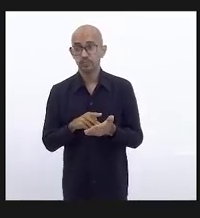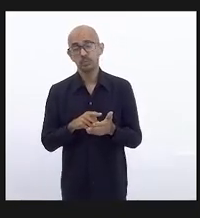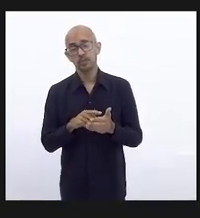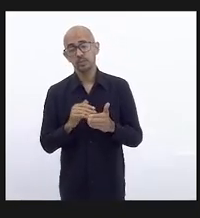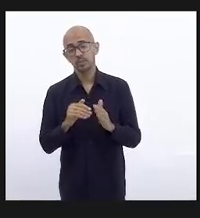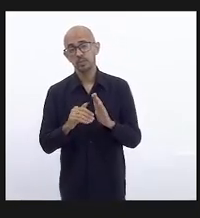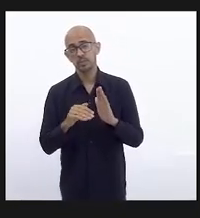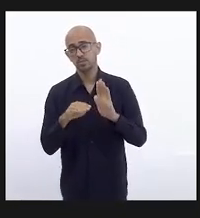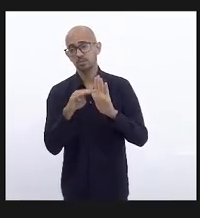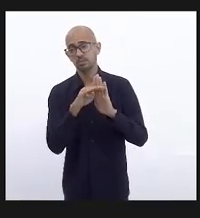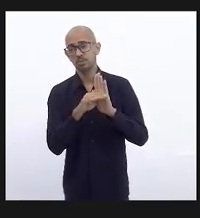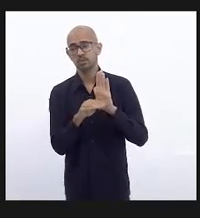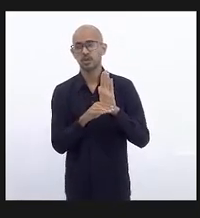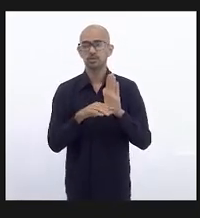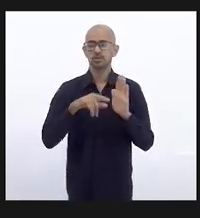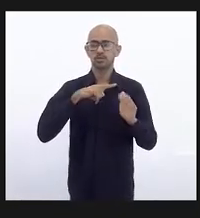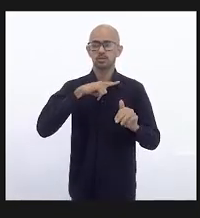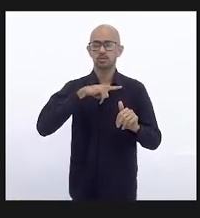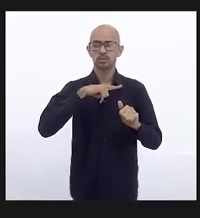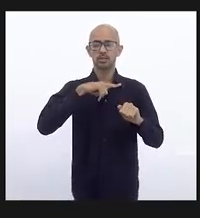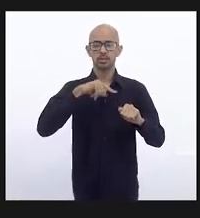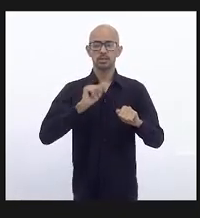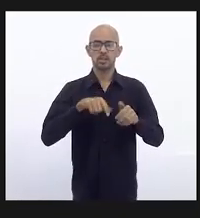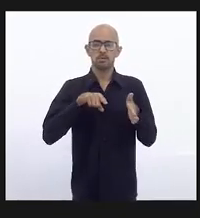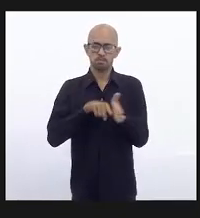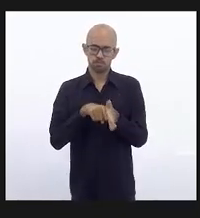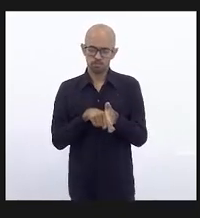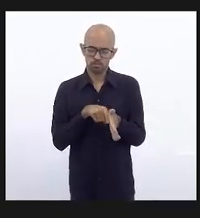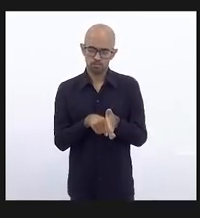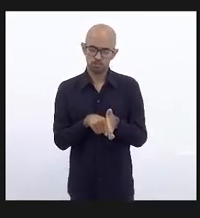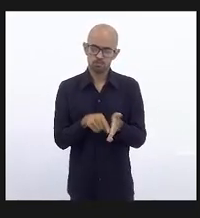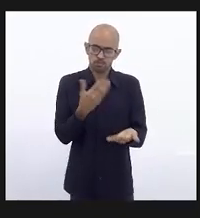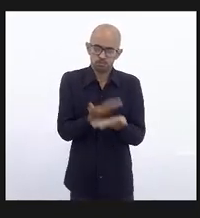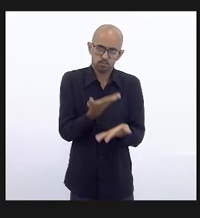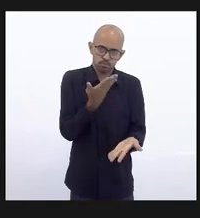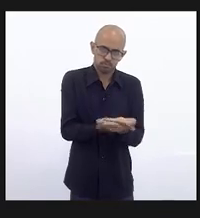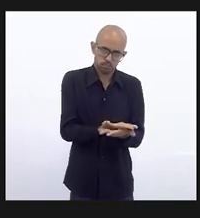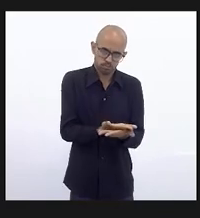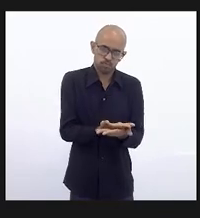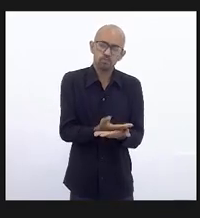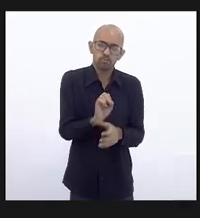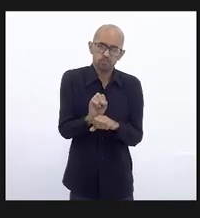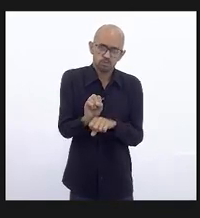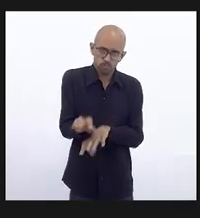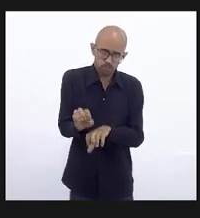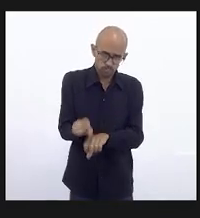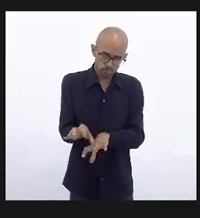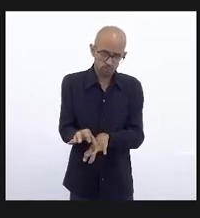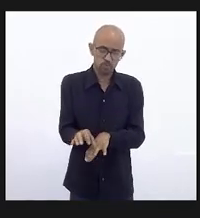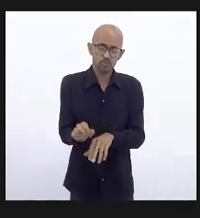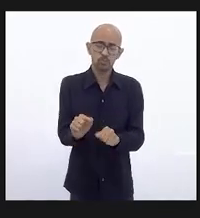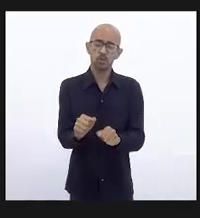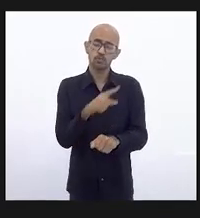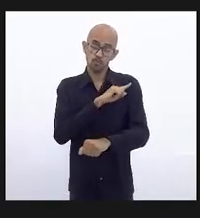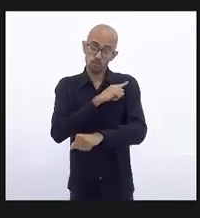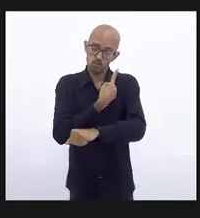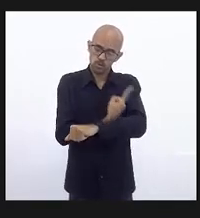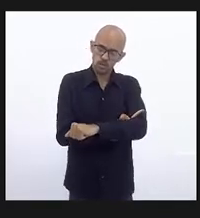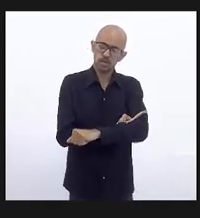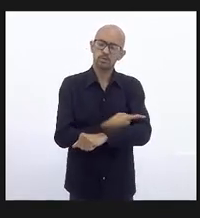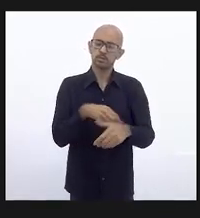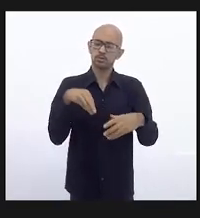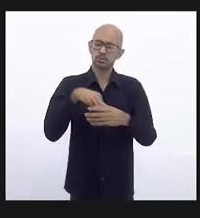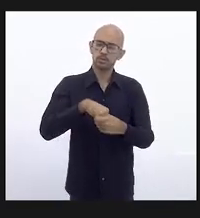tenha pesquisa, extensão, ensino indissociadamente fortalecidos na Zona